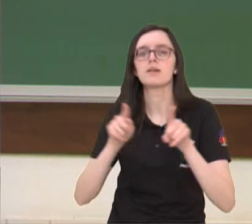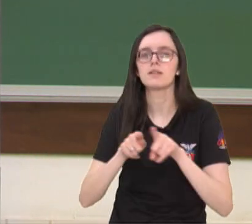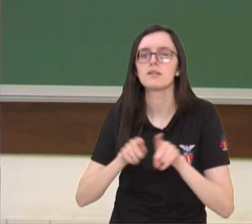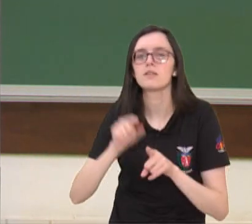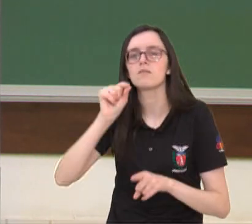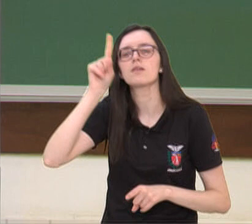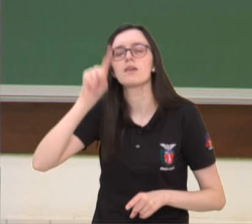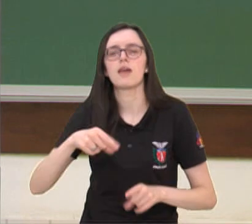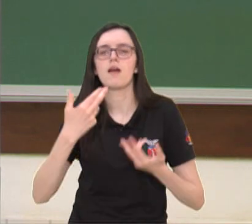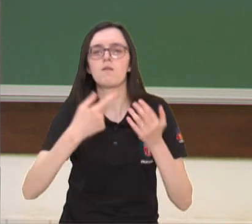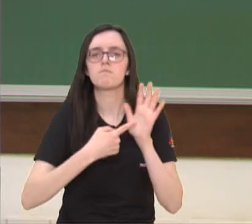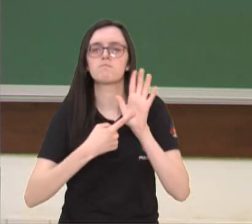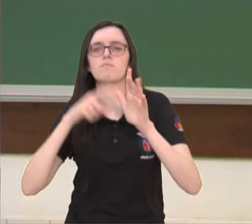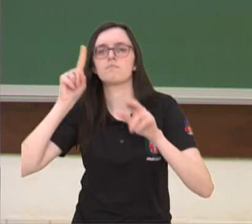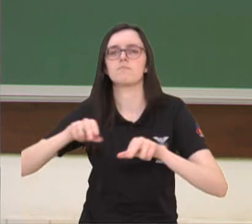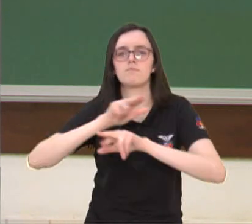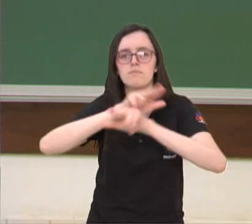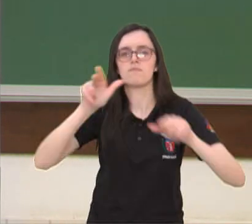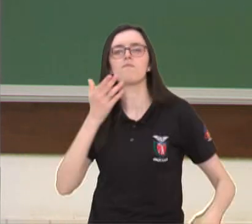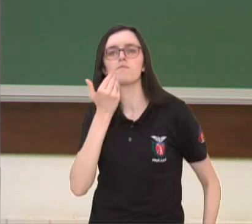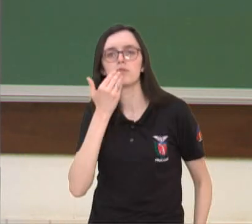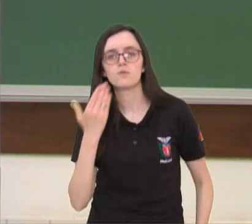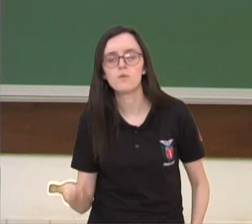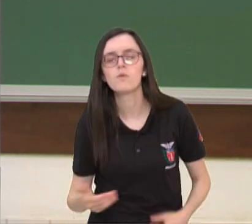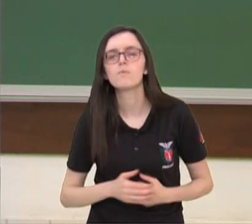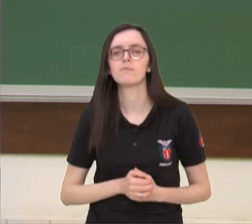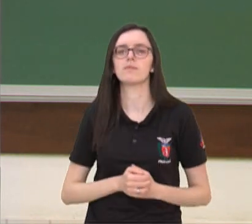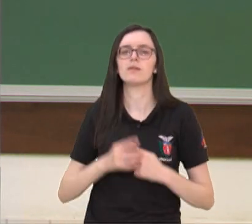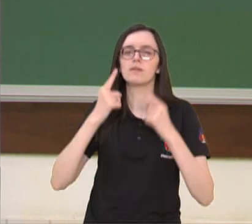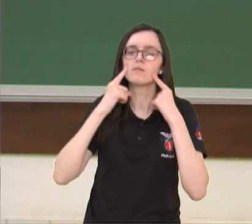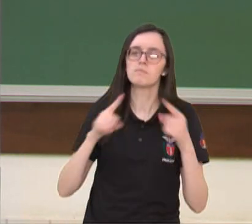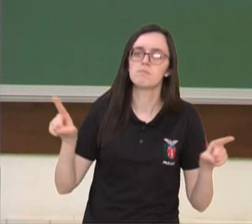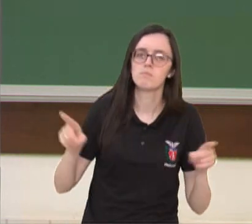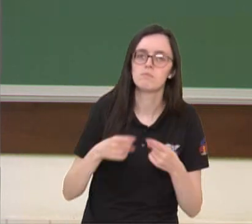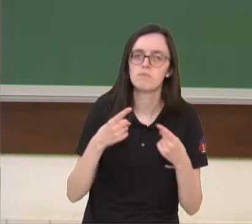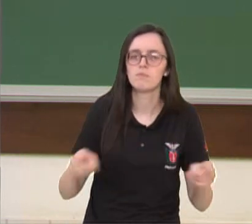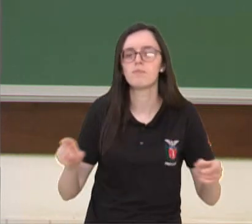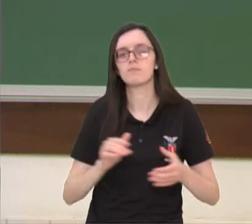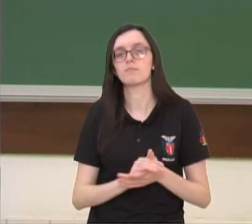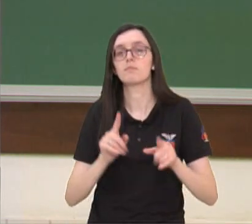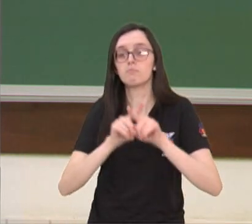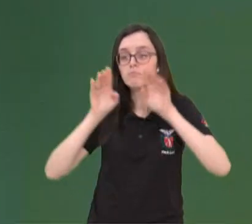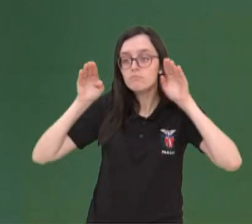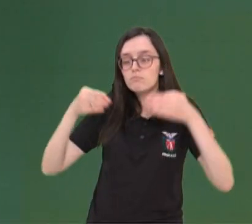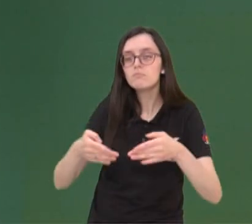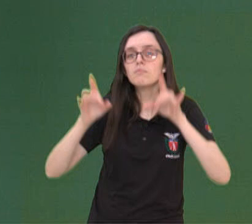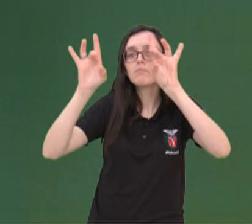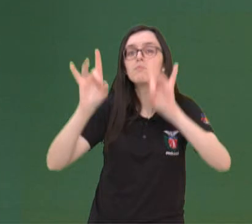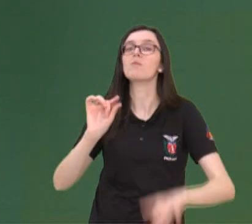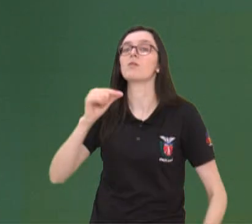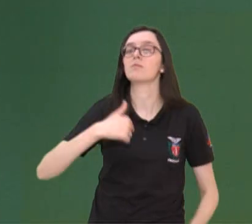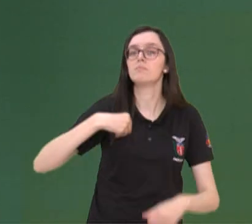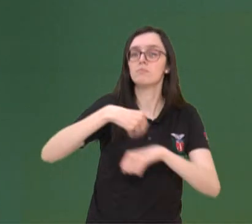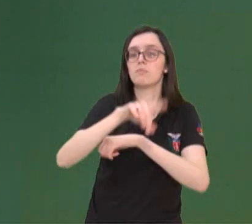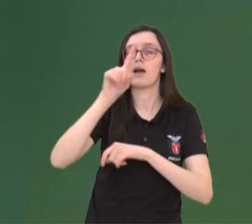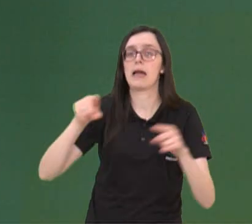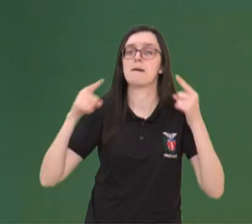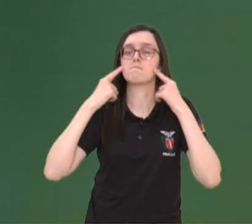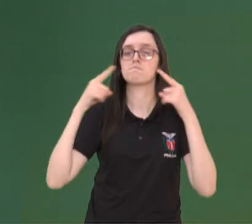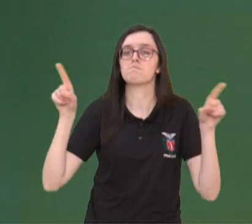é expressa nas diferentes culinárias, na música, em especial, até vou dizer para vocês,